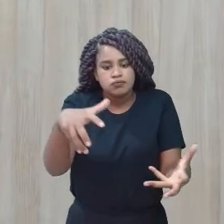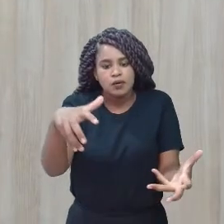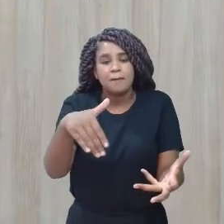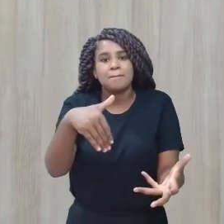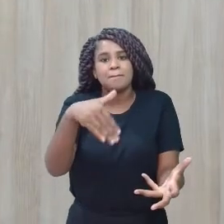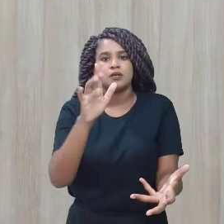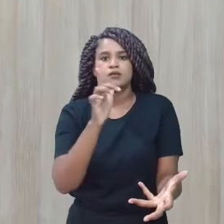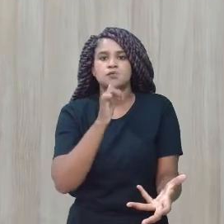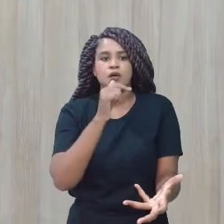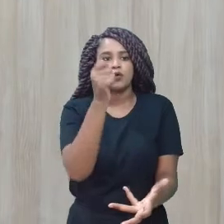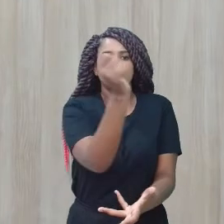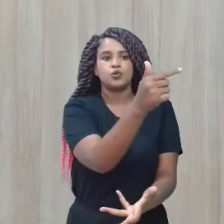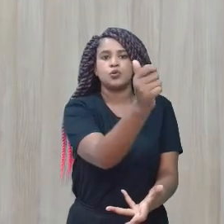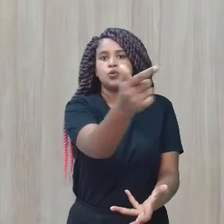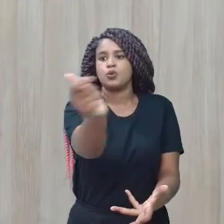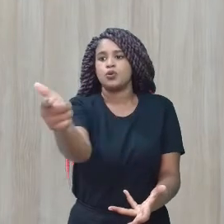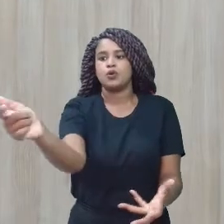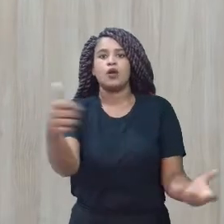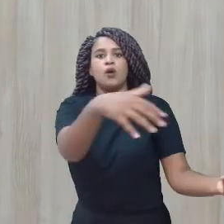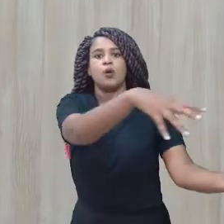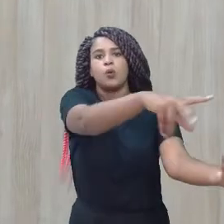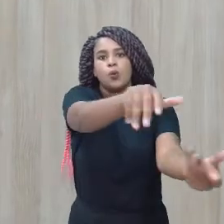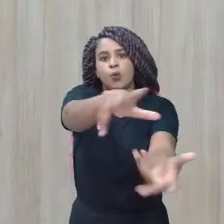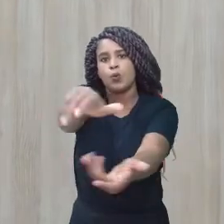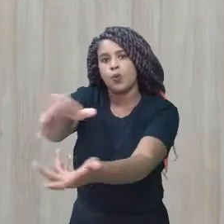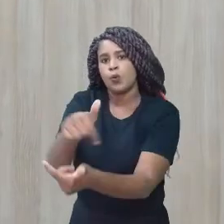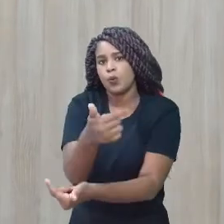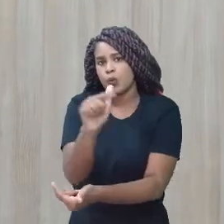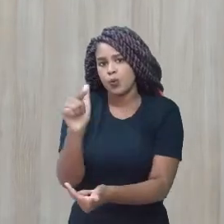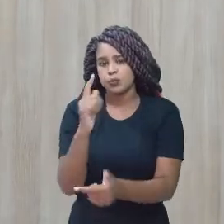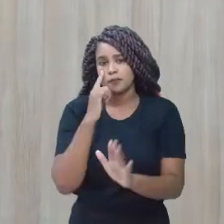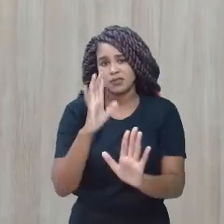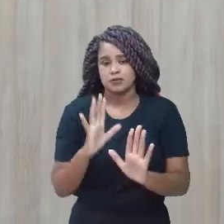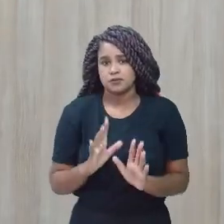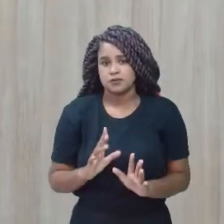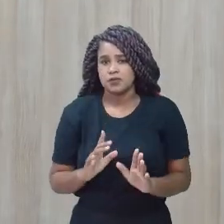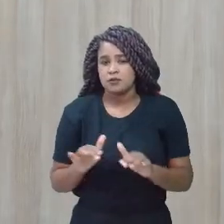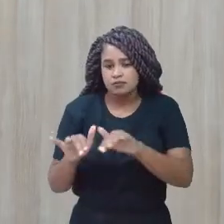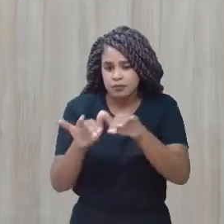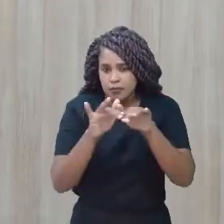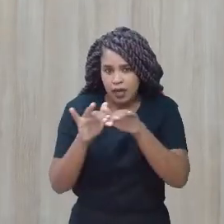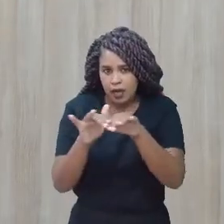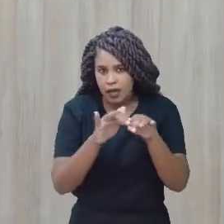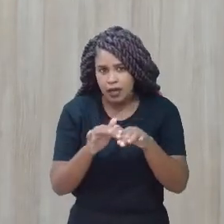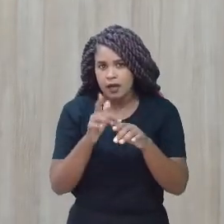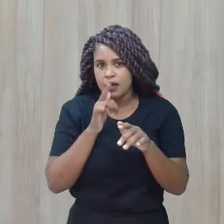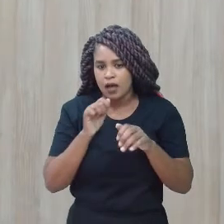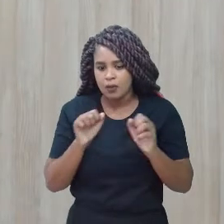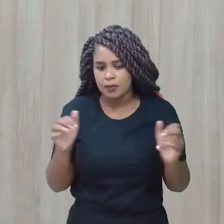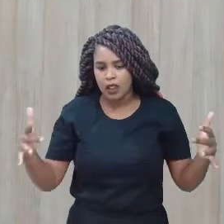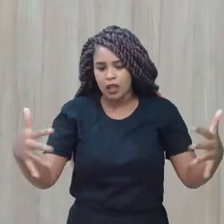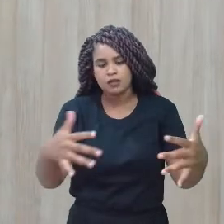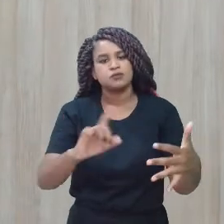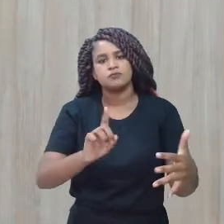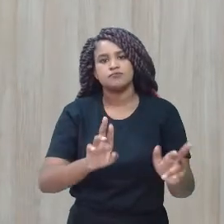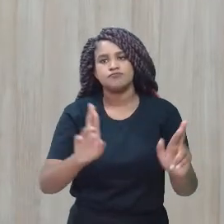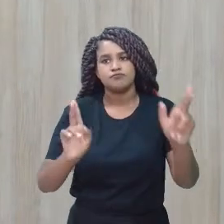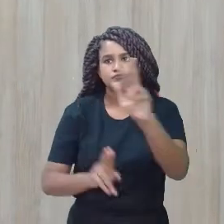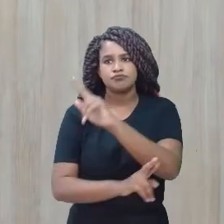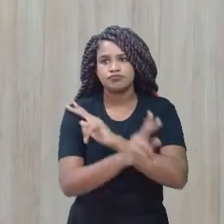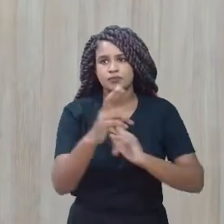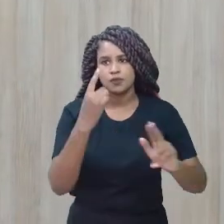que a distribuição não é muito uniforme. Mas vamos entender, Aqui o nosso momento de reflexão, que a gente trouxe